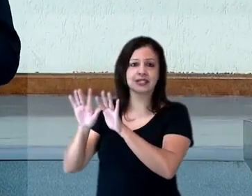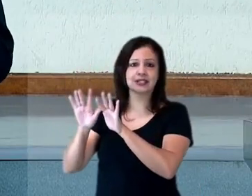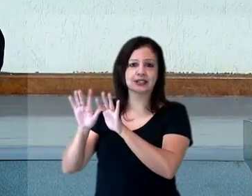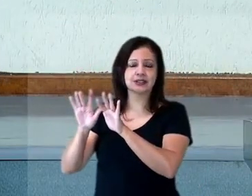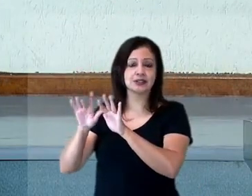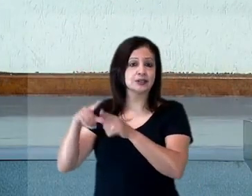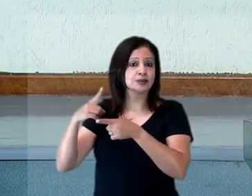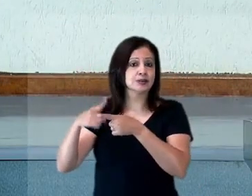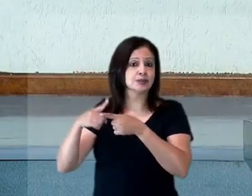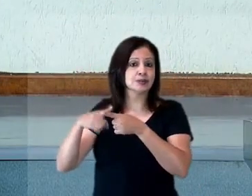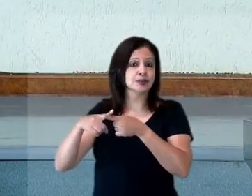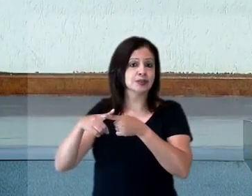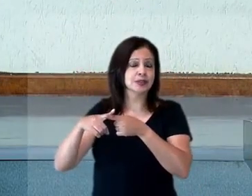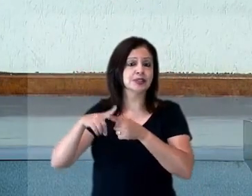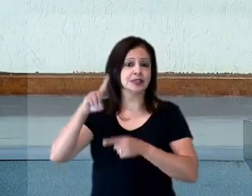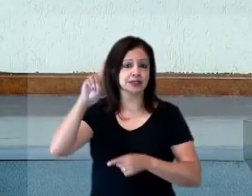Deus